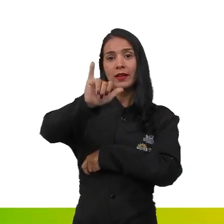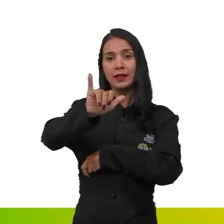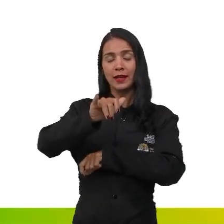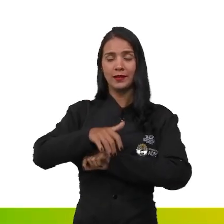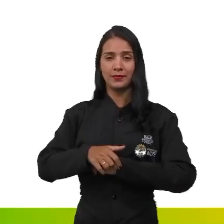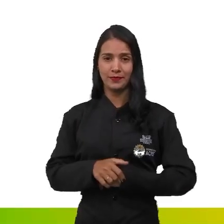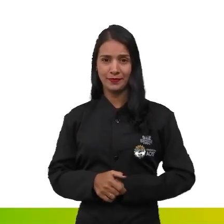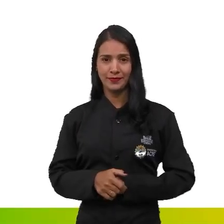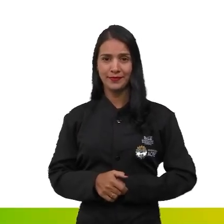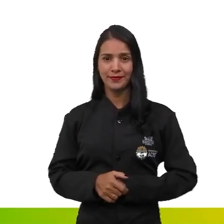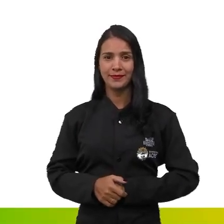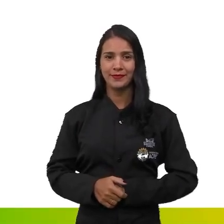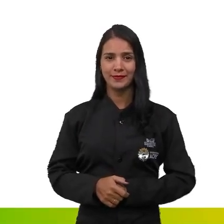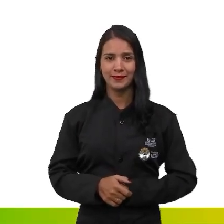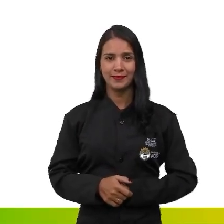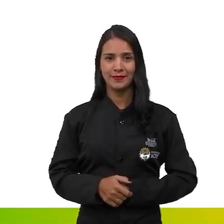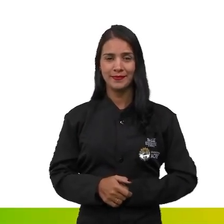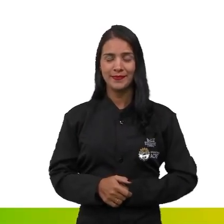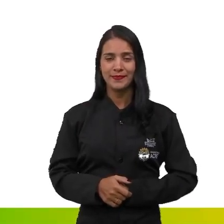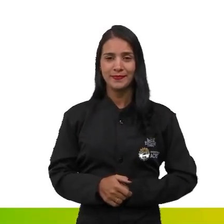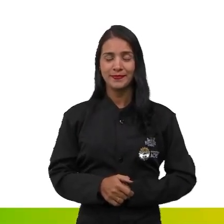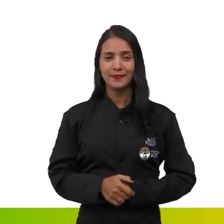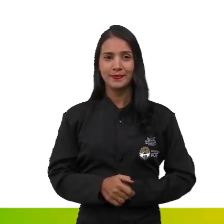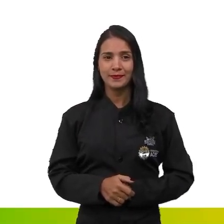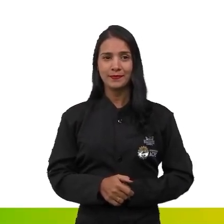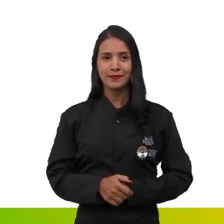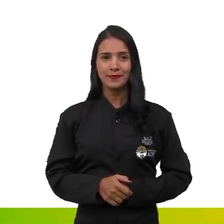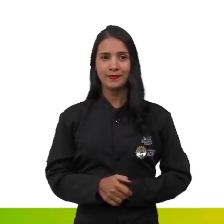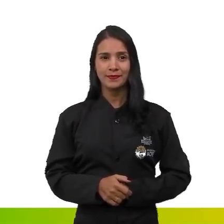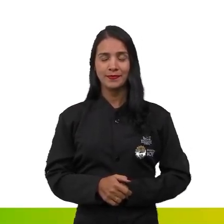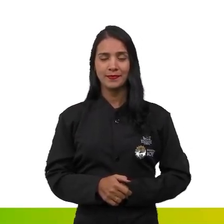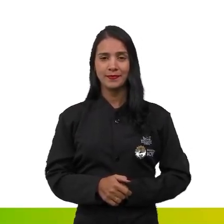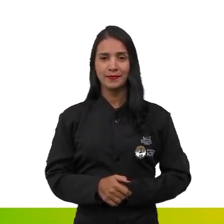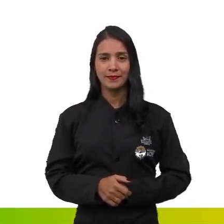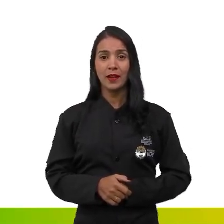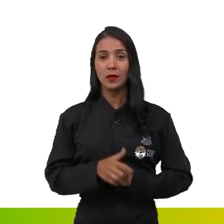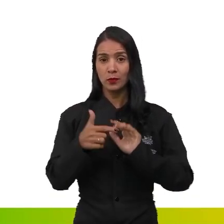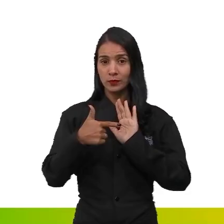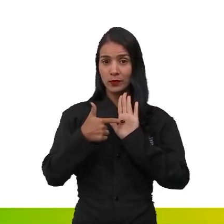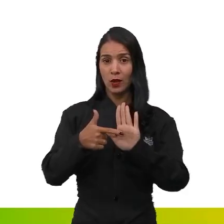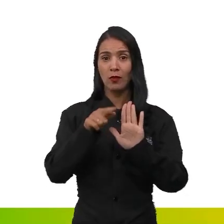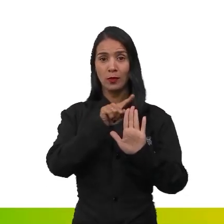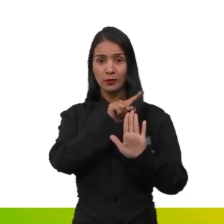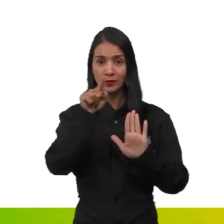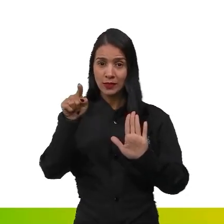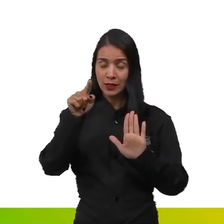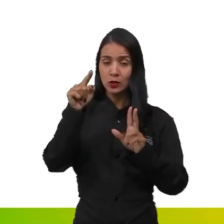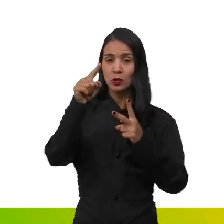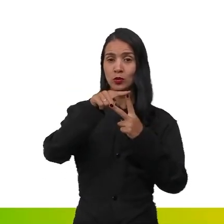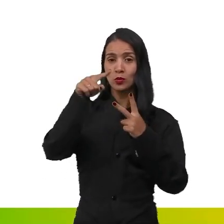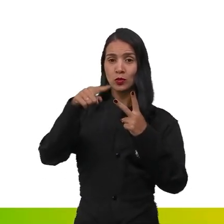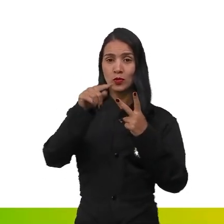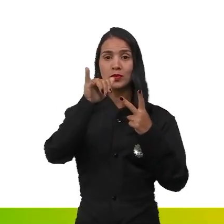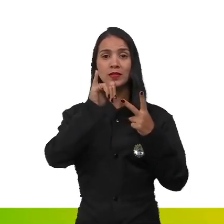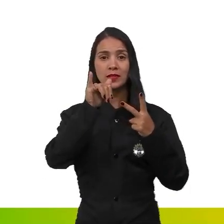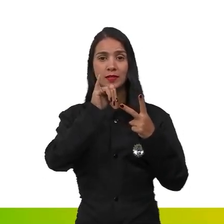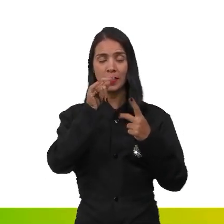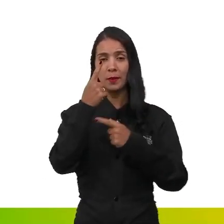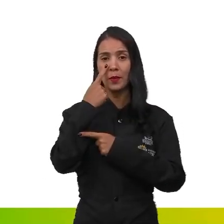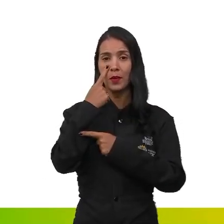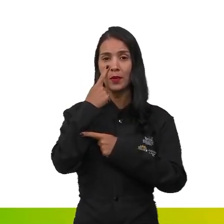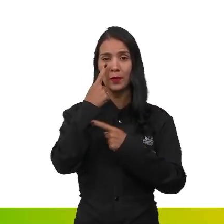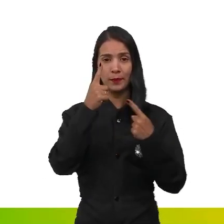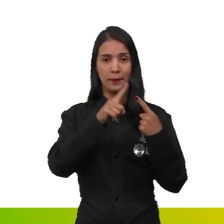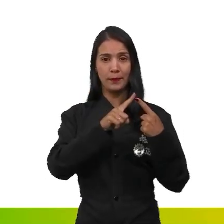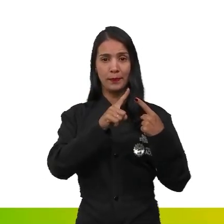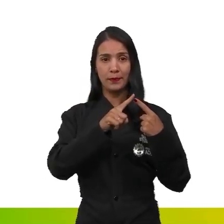das repetições desnecessárias. E aí eu trouxe aqui 2 exemplos para vocês. Olha só